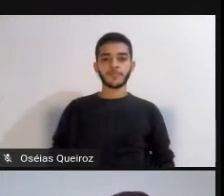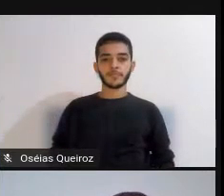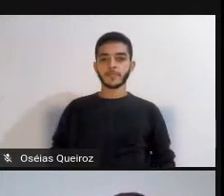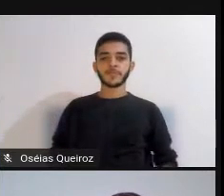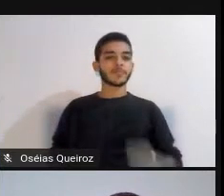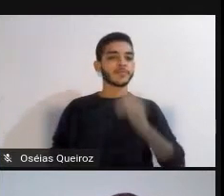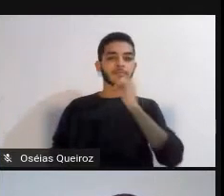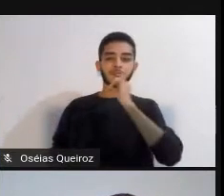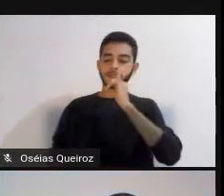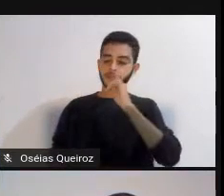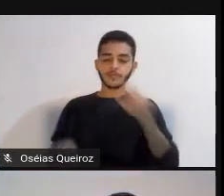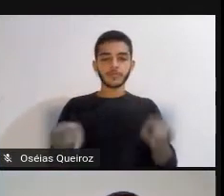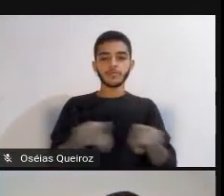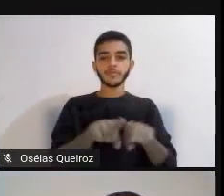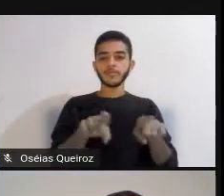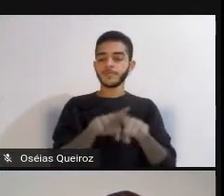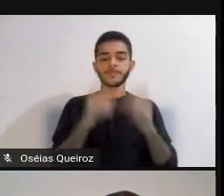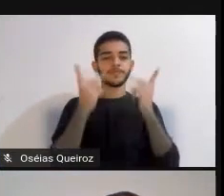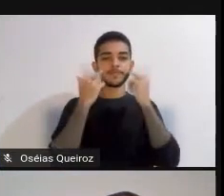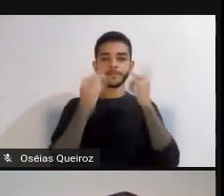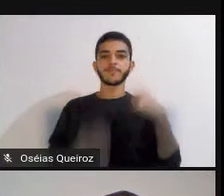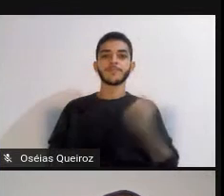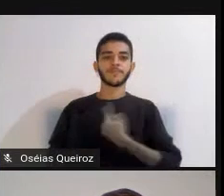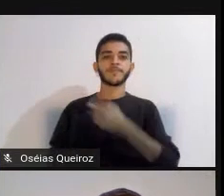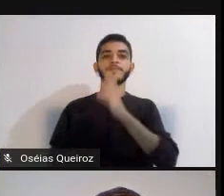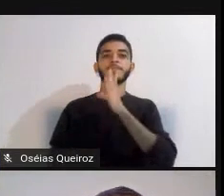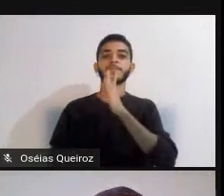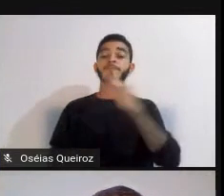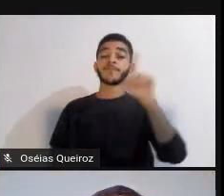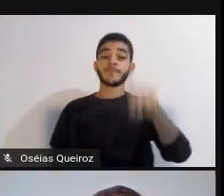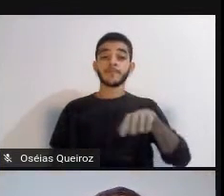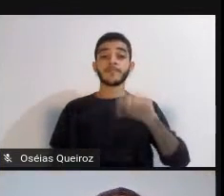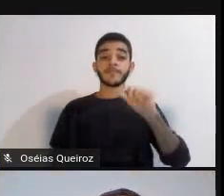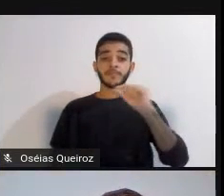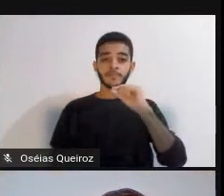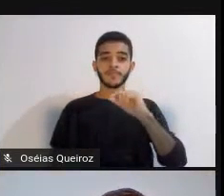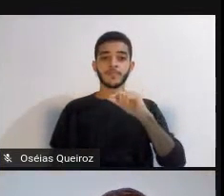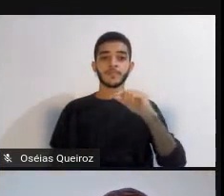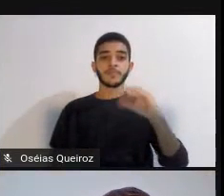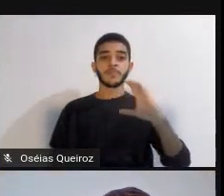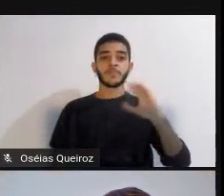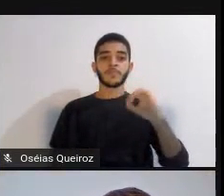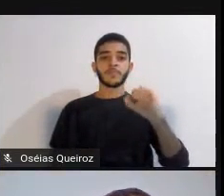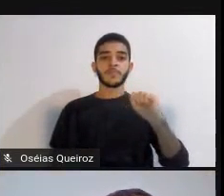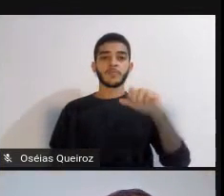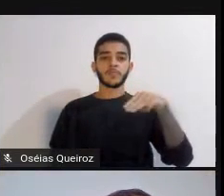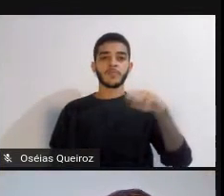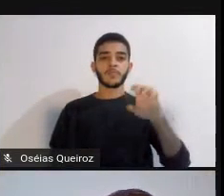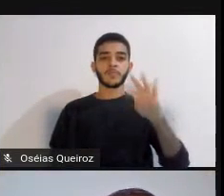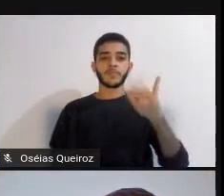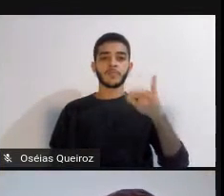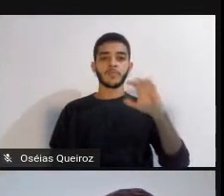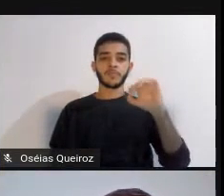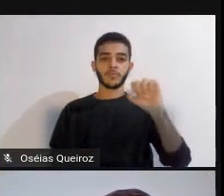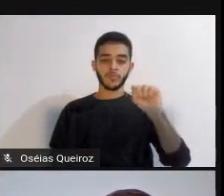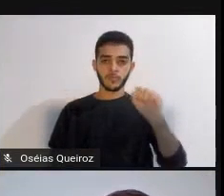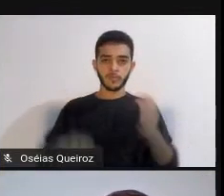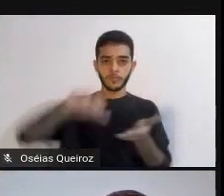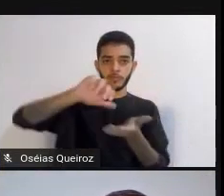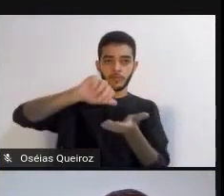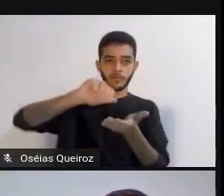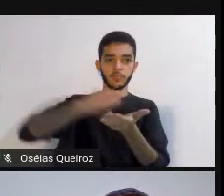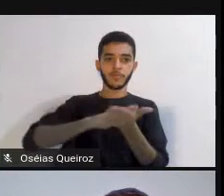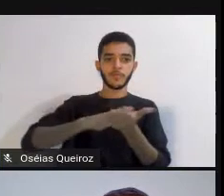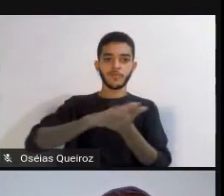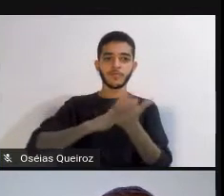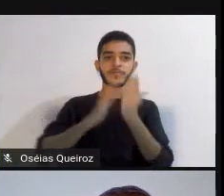outra questão, e muito comum, também são os produtos cosméticos. Muitos desses produtos, por exemplo, o esfoliante, que é